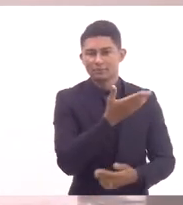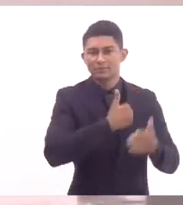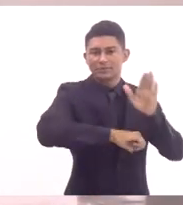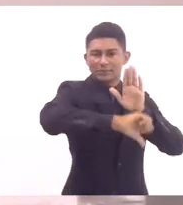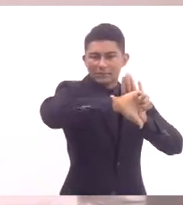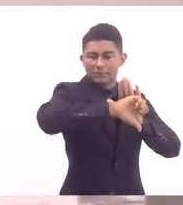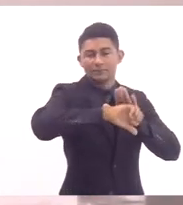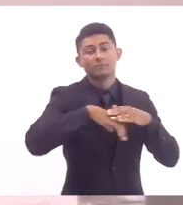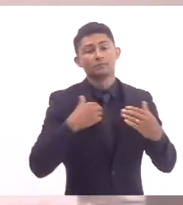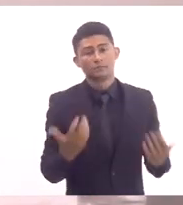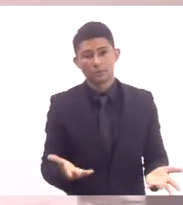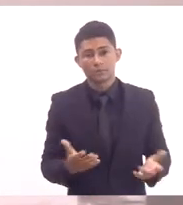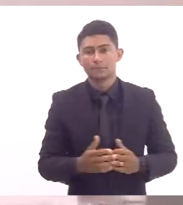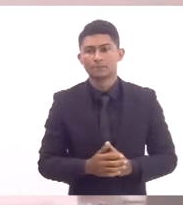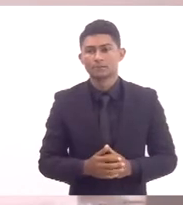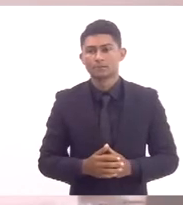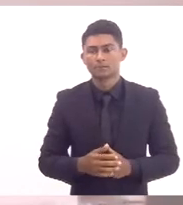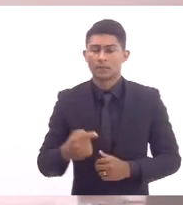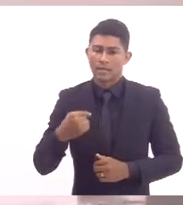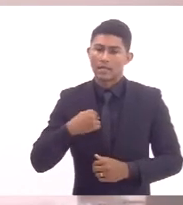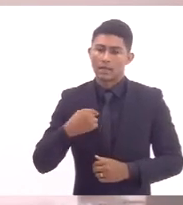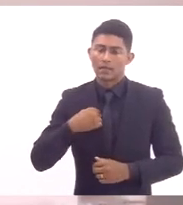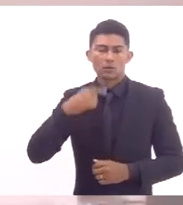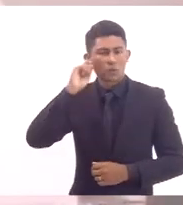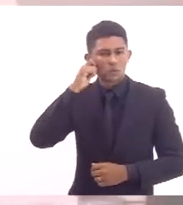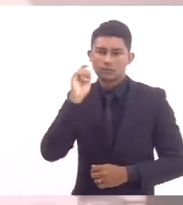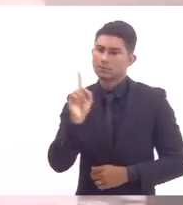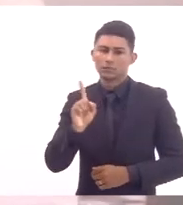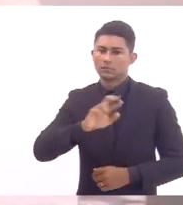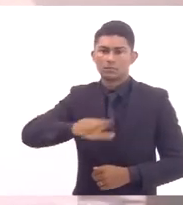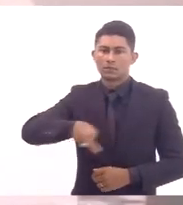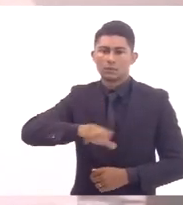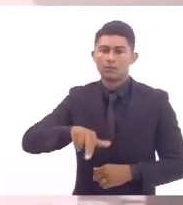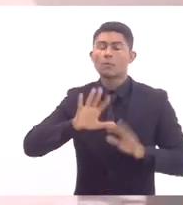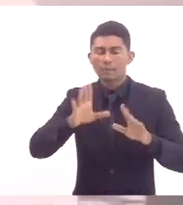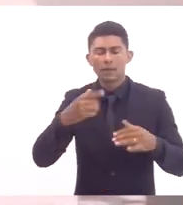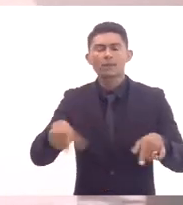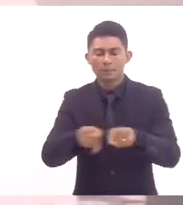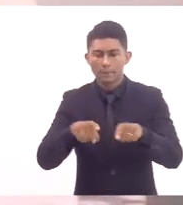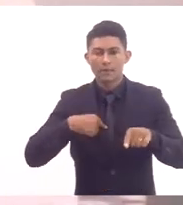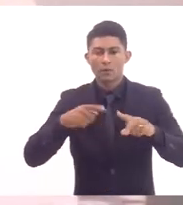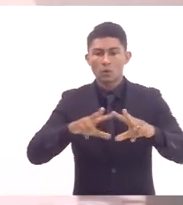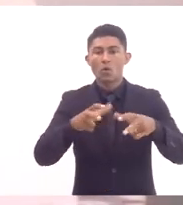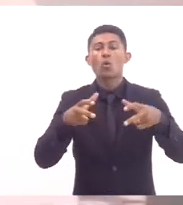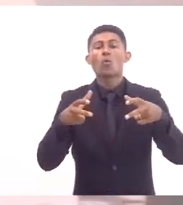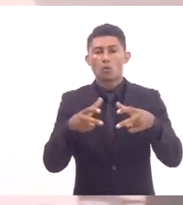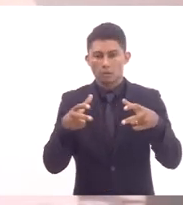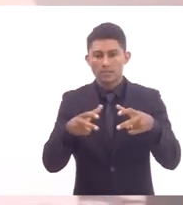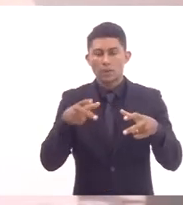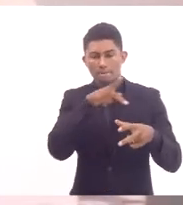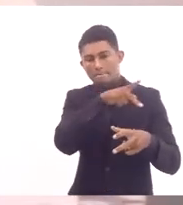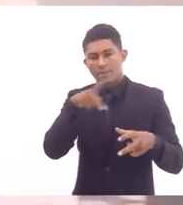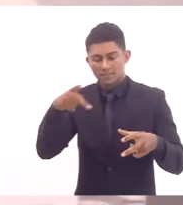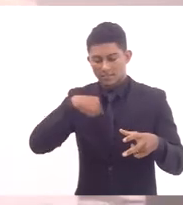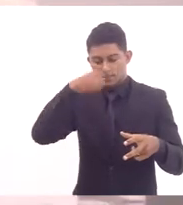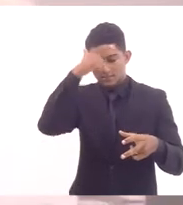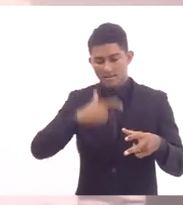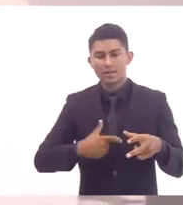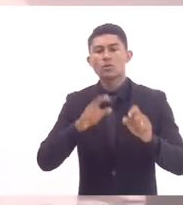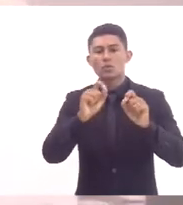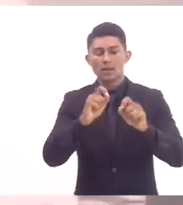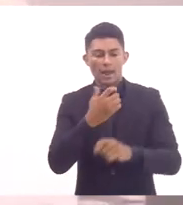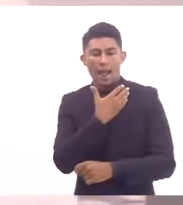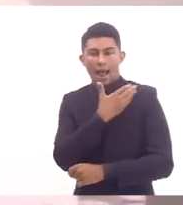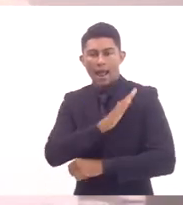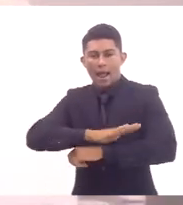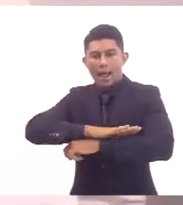sua não sou negro e presidindo a comissão contra o racismo EA intolerância religiosa devemos